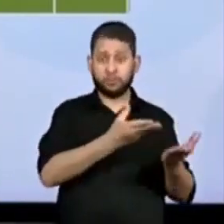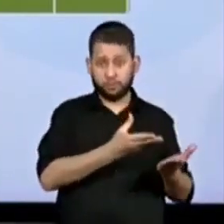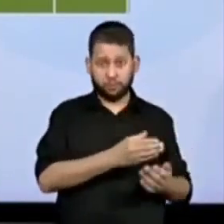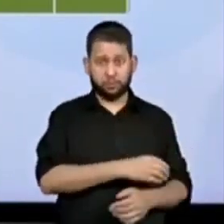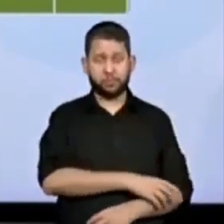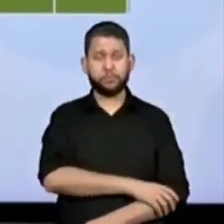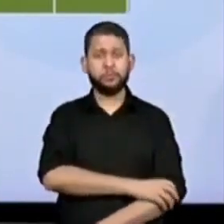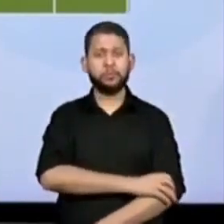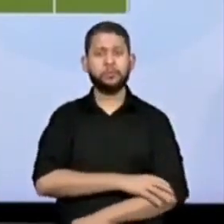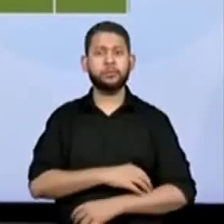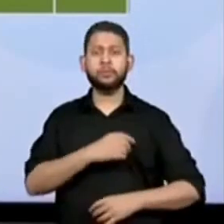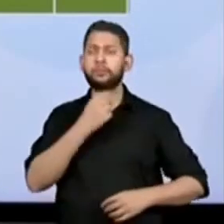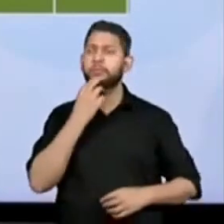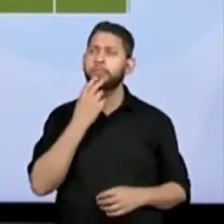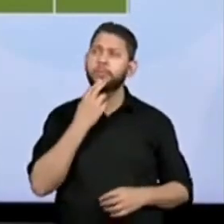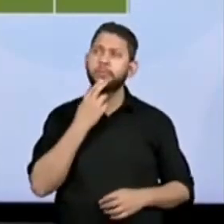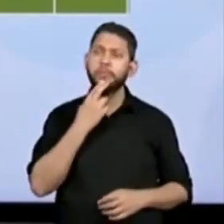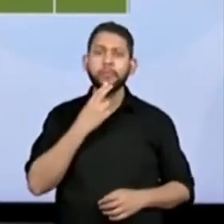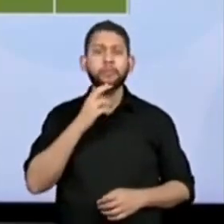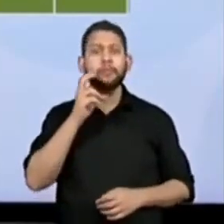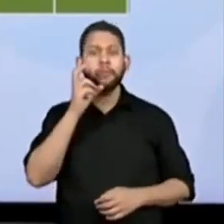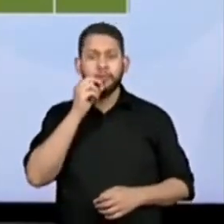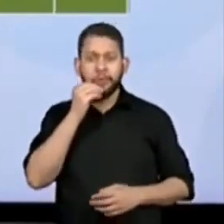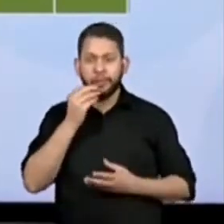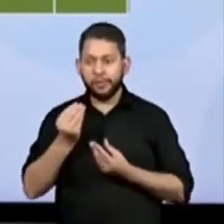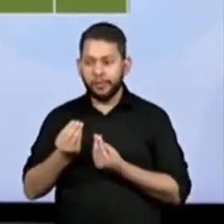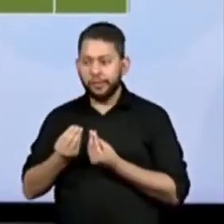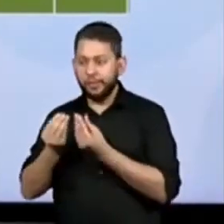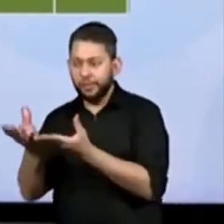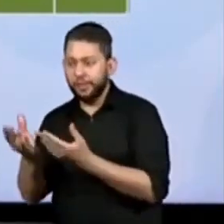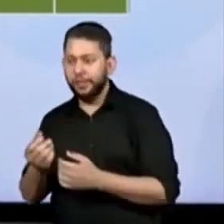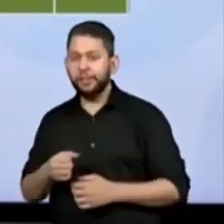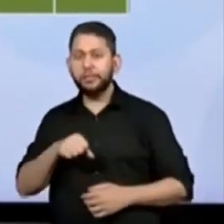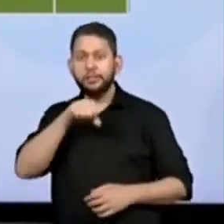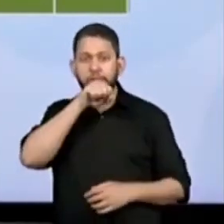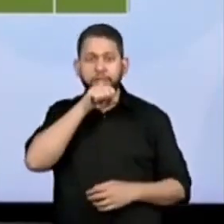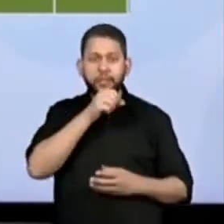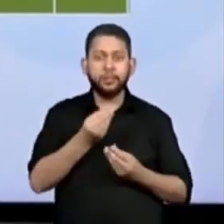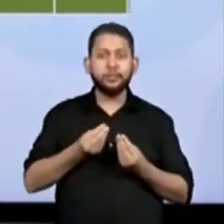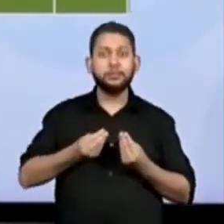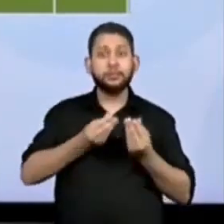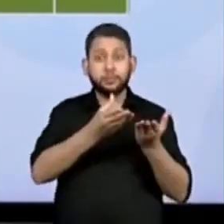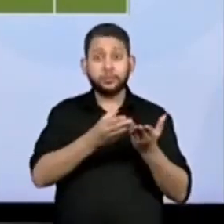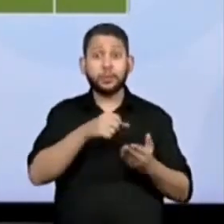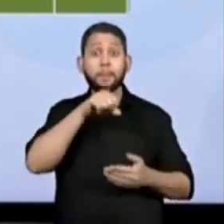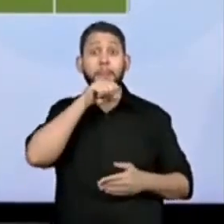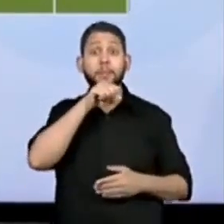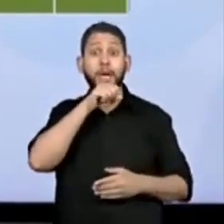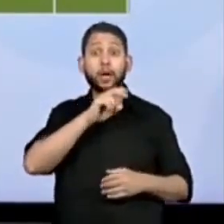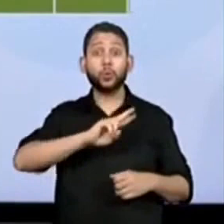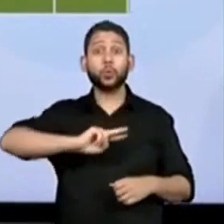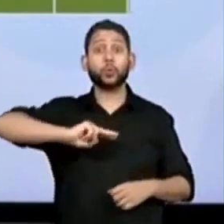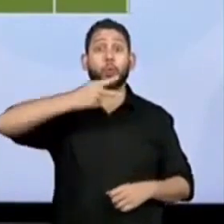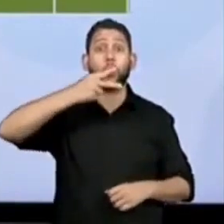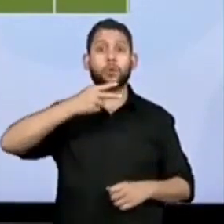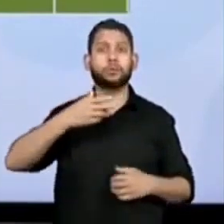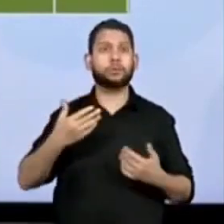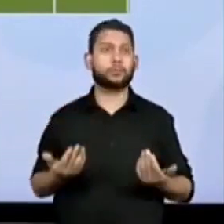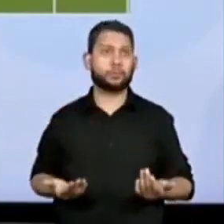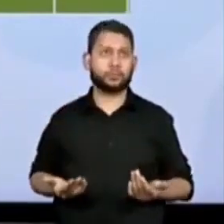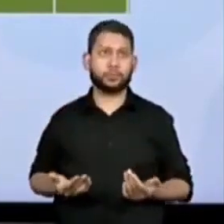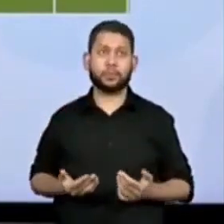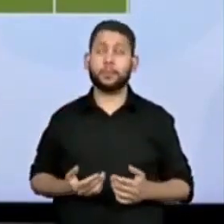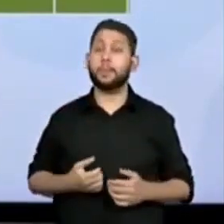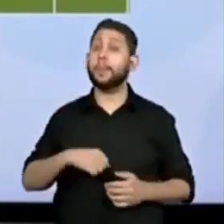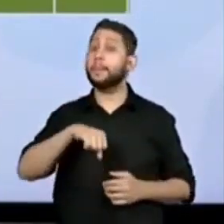mãe O que é a avó é só